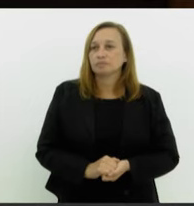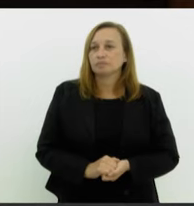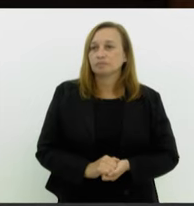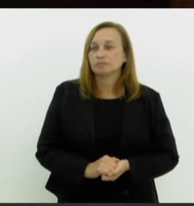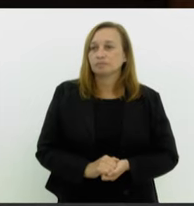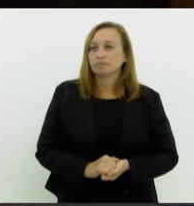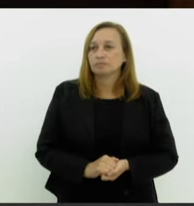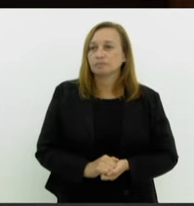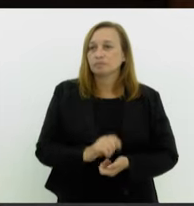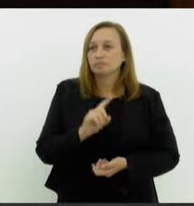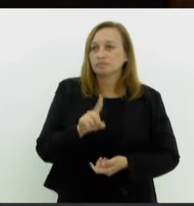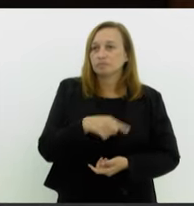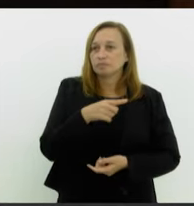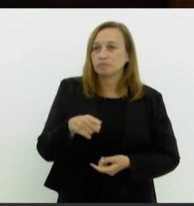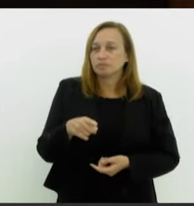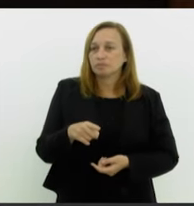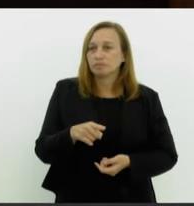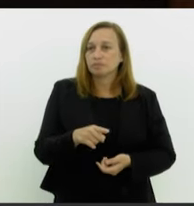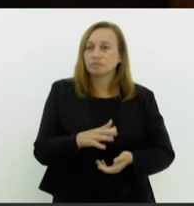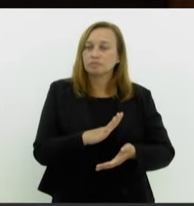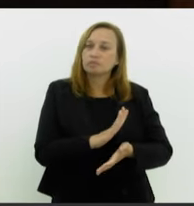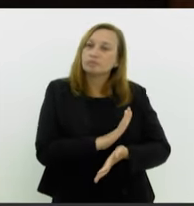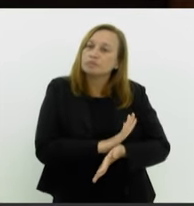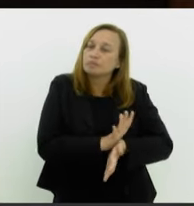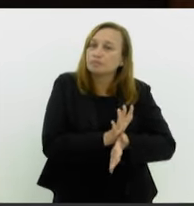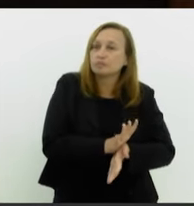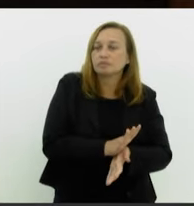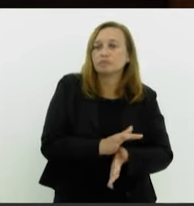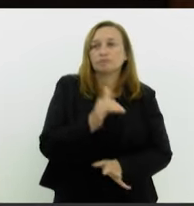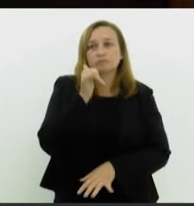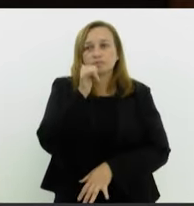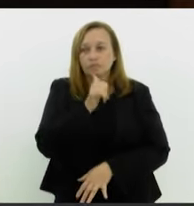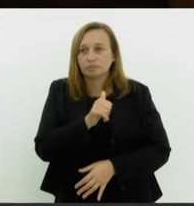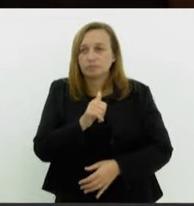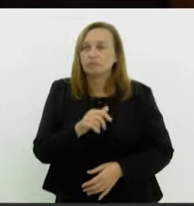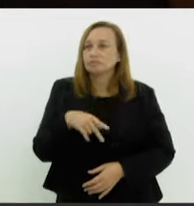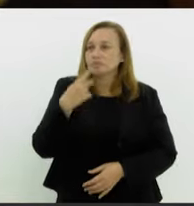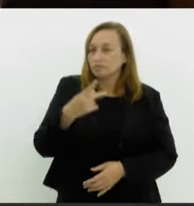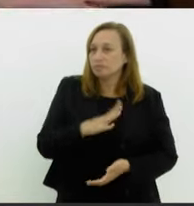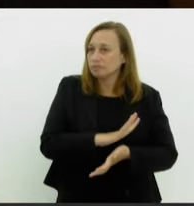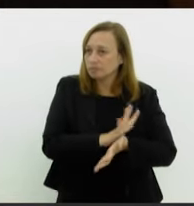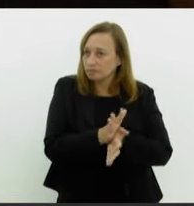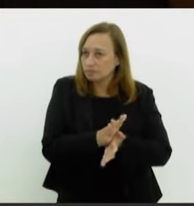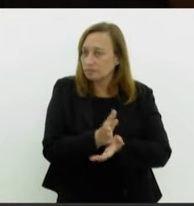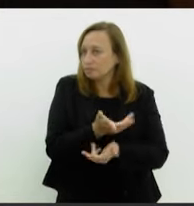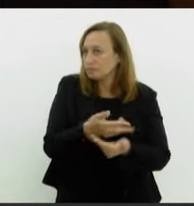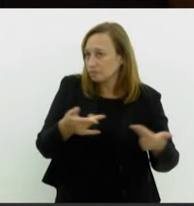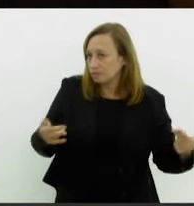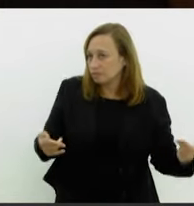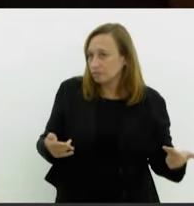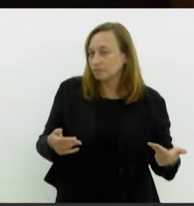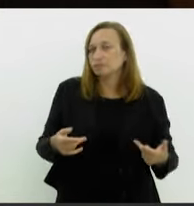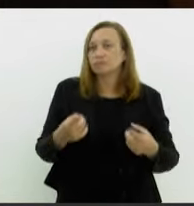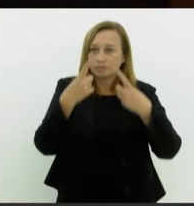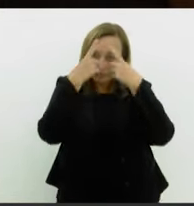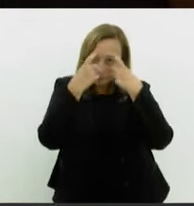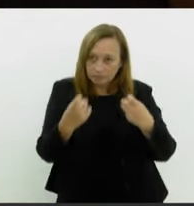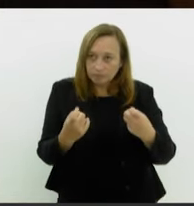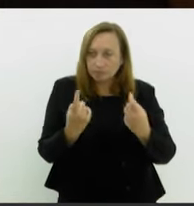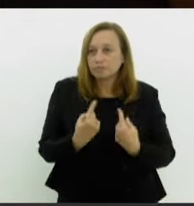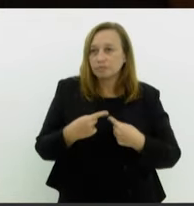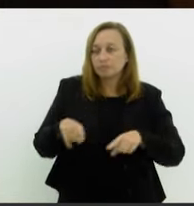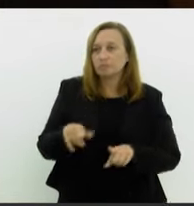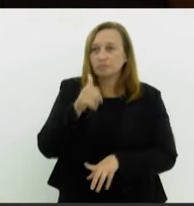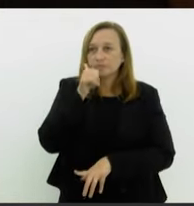formas de discriminação contra as mulheres e quando a gente fala de discriminação e eu falei várias a violência contra a